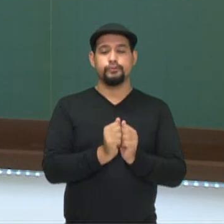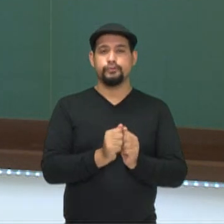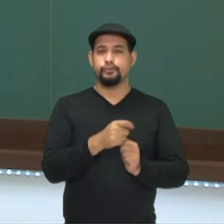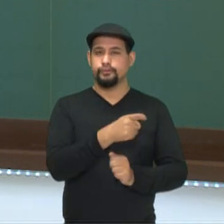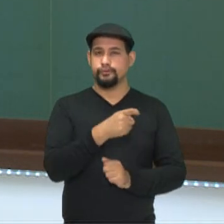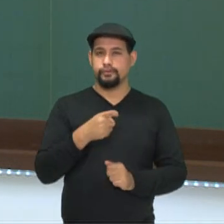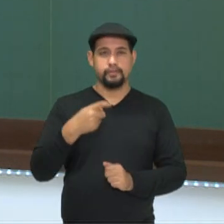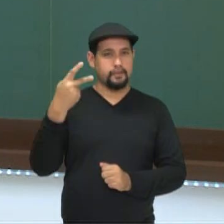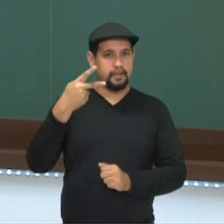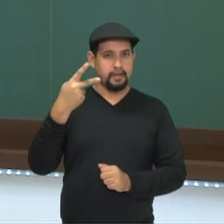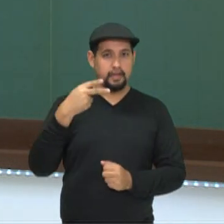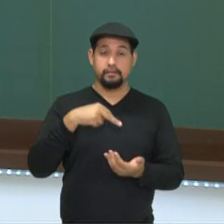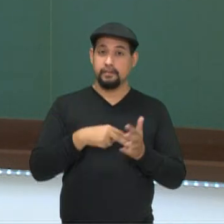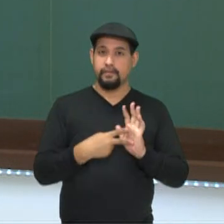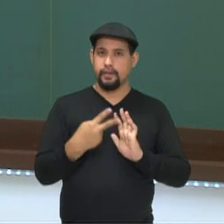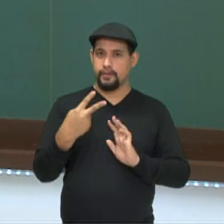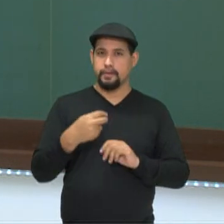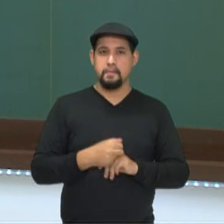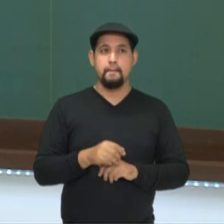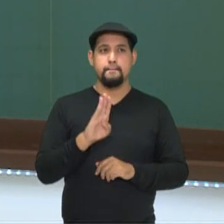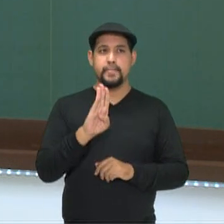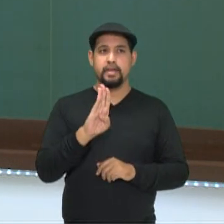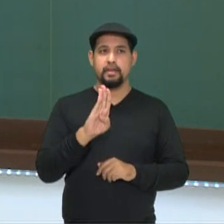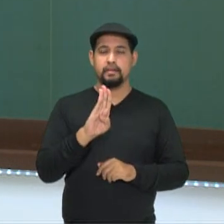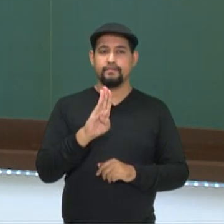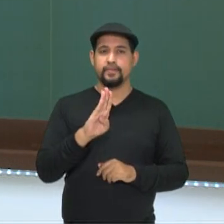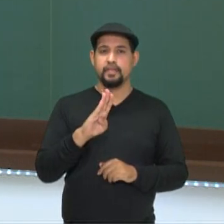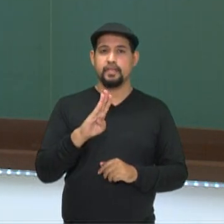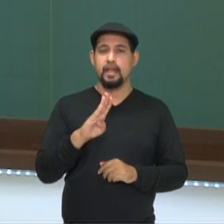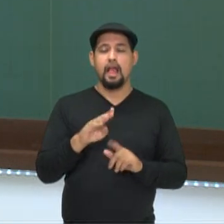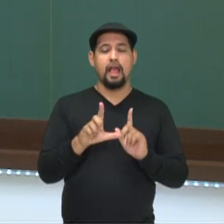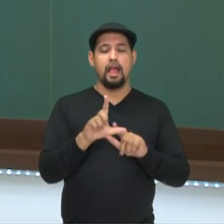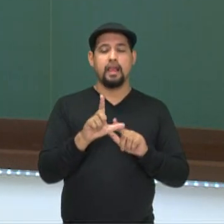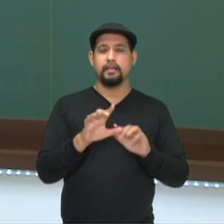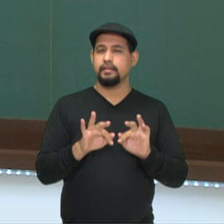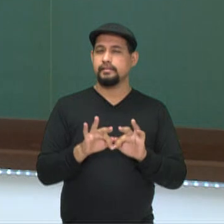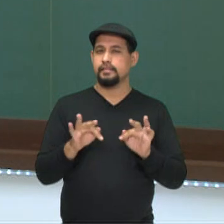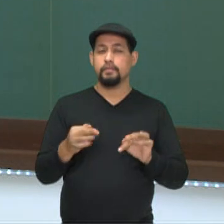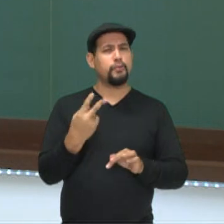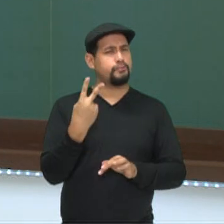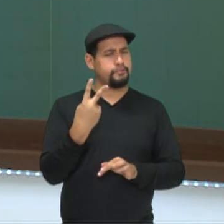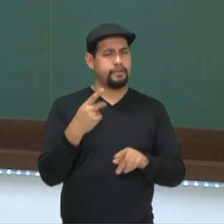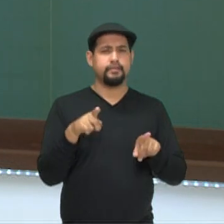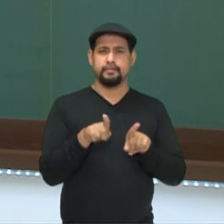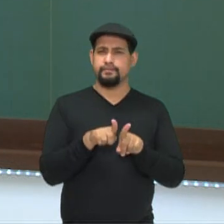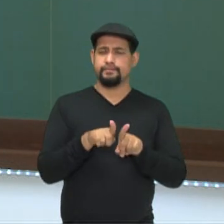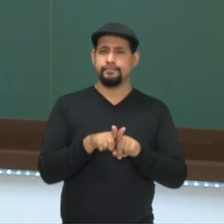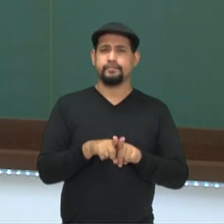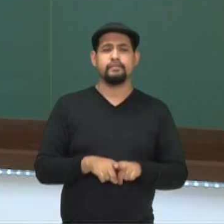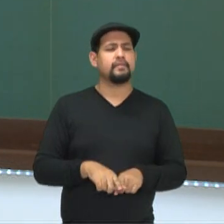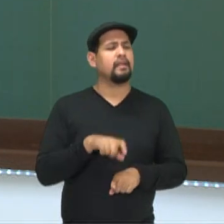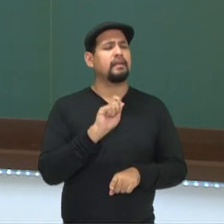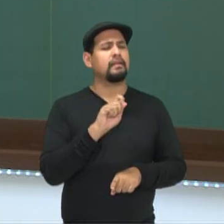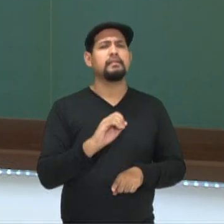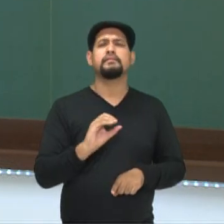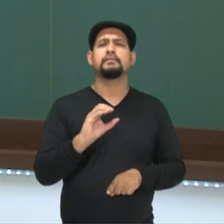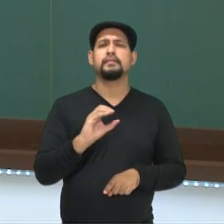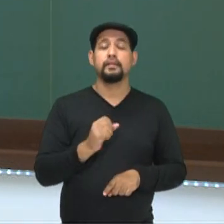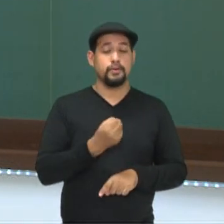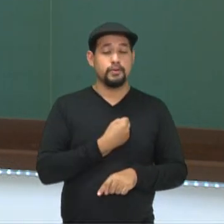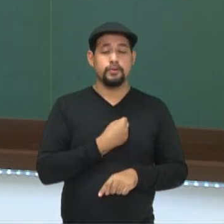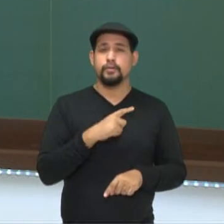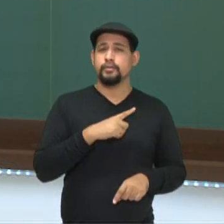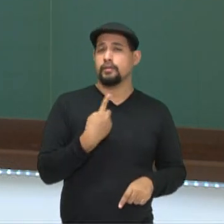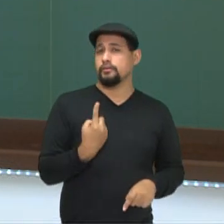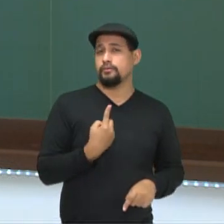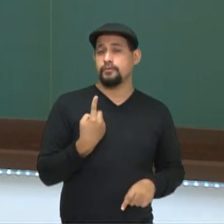quadrado, 2. B é o que acompanha a letra simples, 2 também. E quem é o C? O número